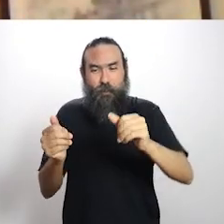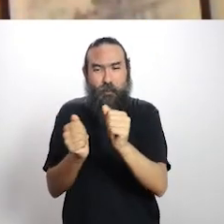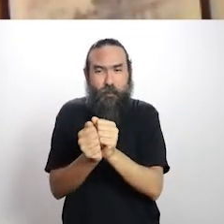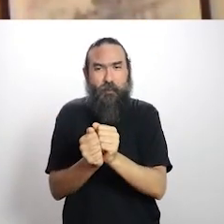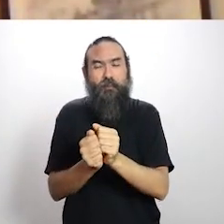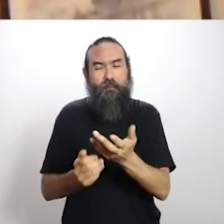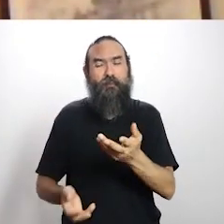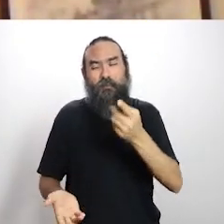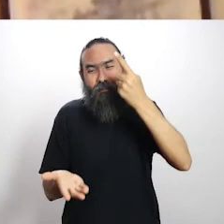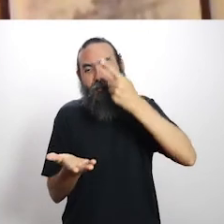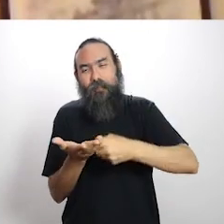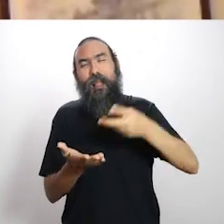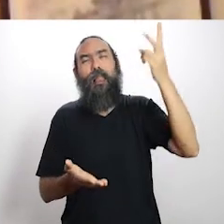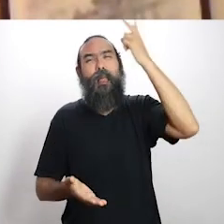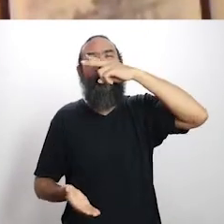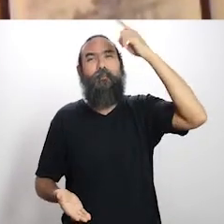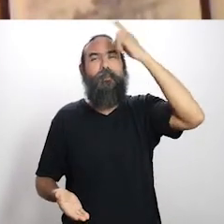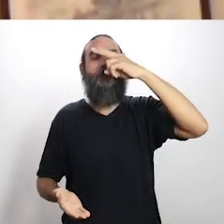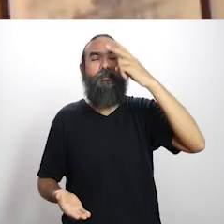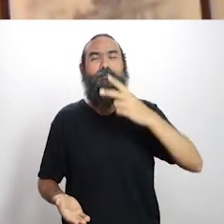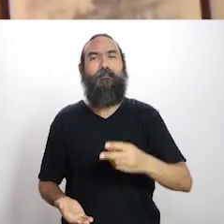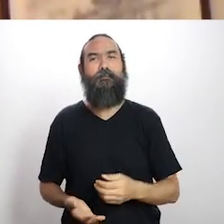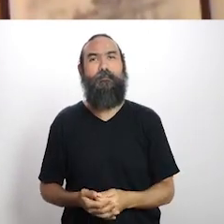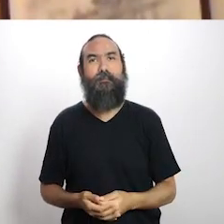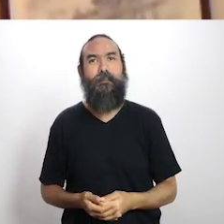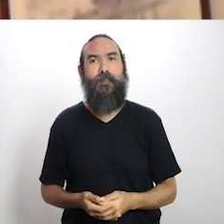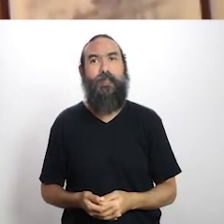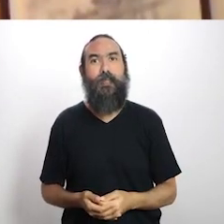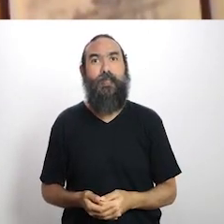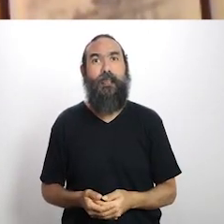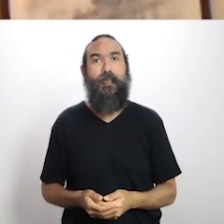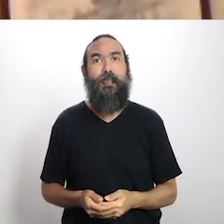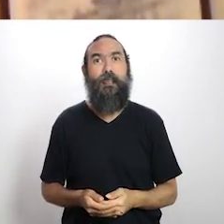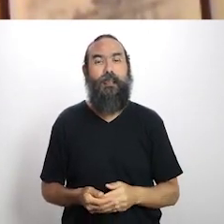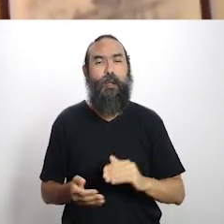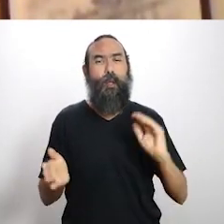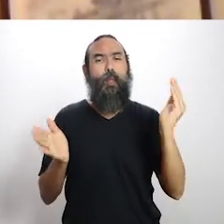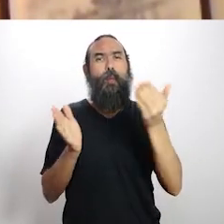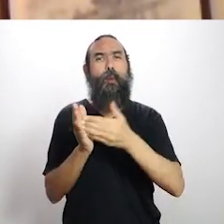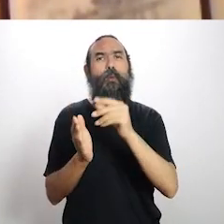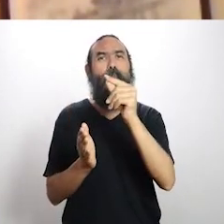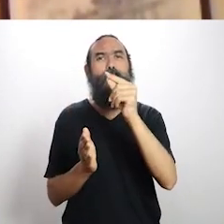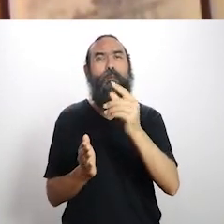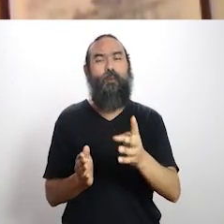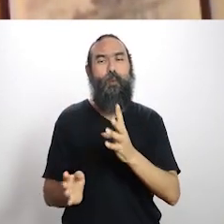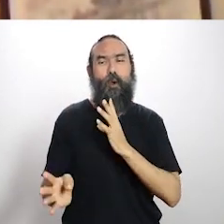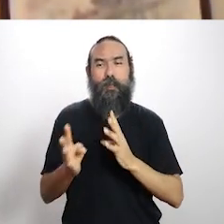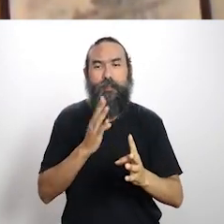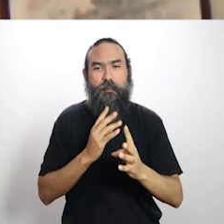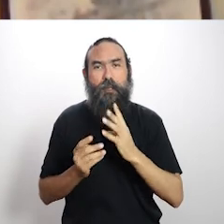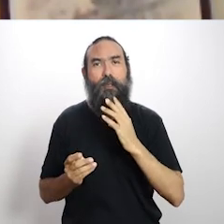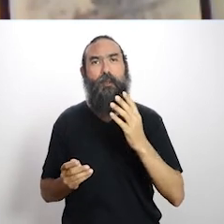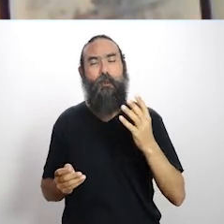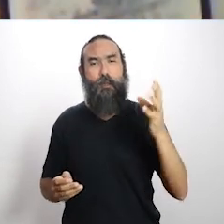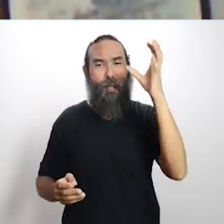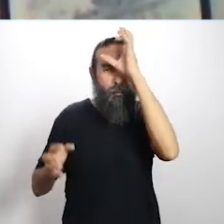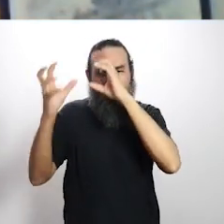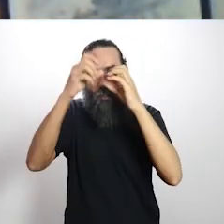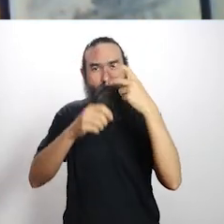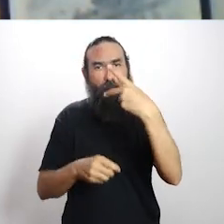pra fazer o prefácio do livro também a arte de encontro que eu guardo a Dorothee enfim